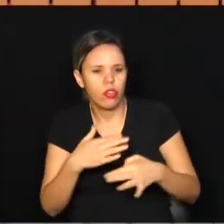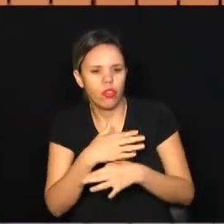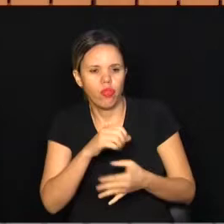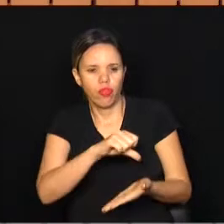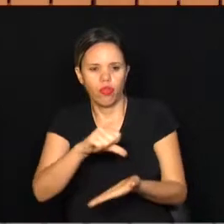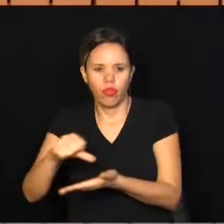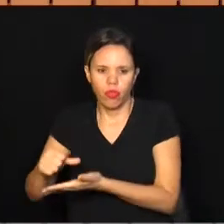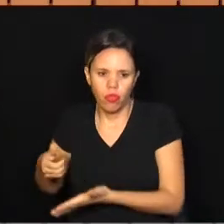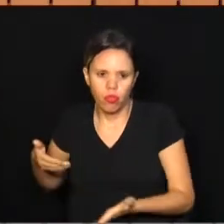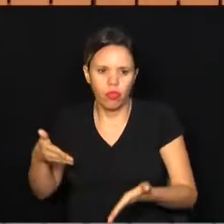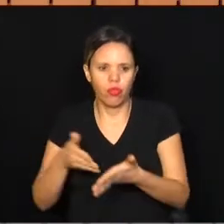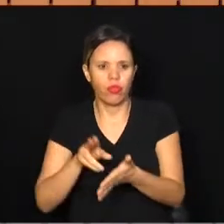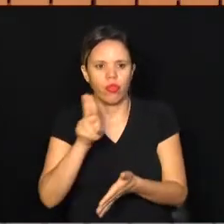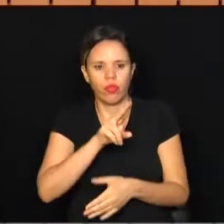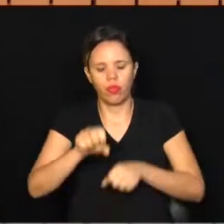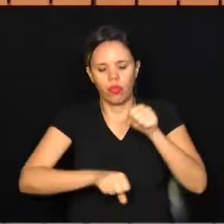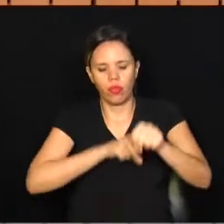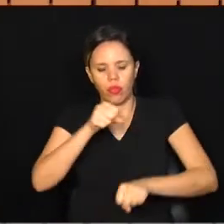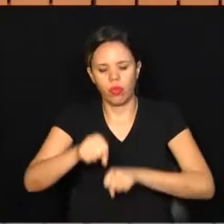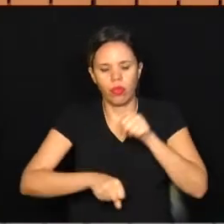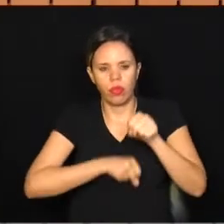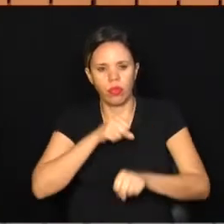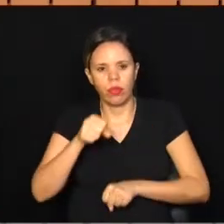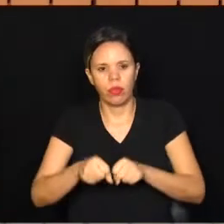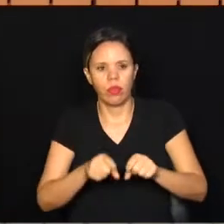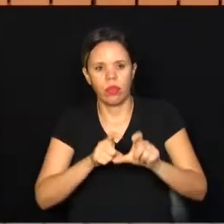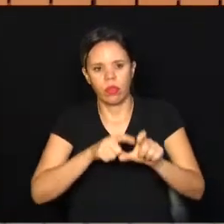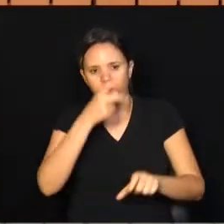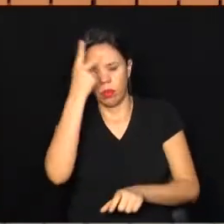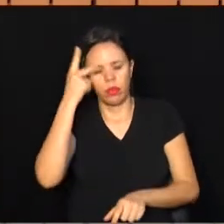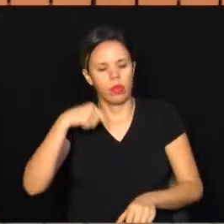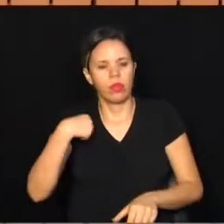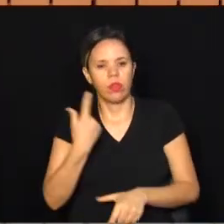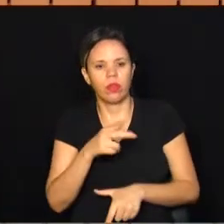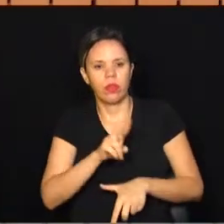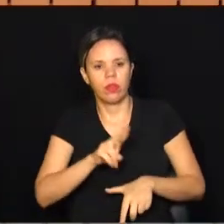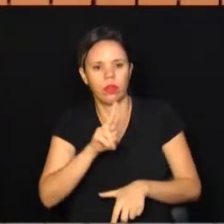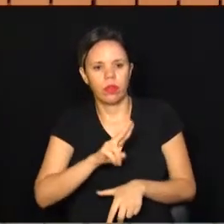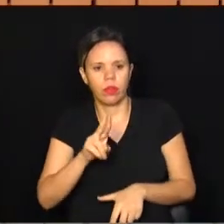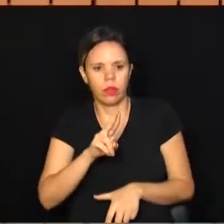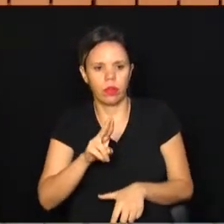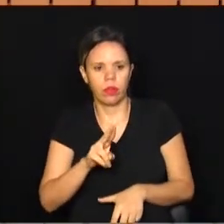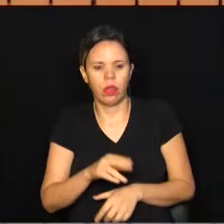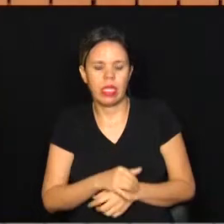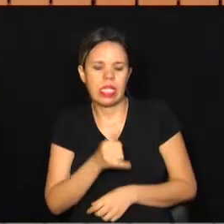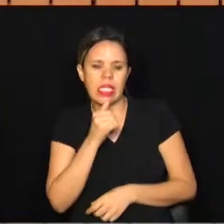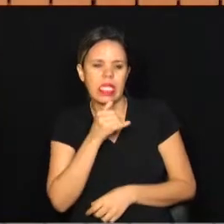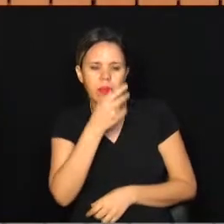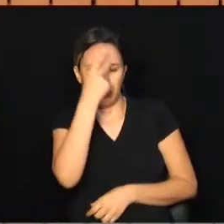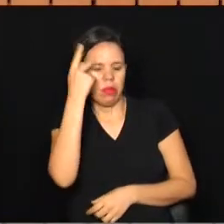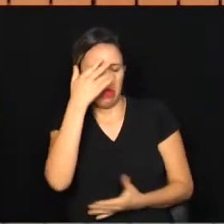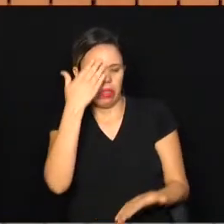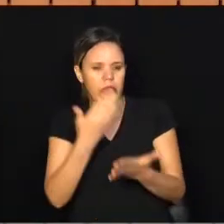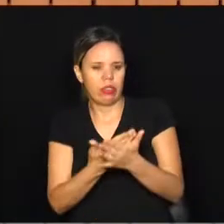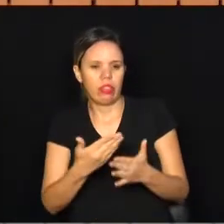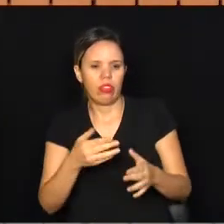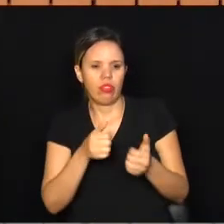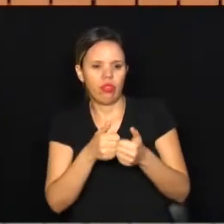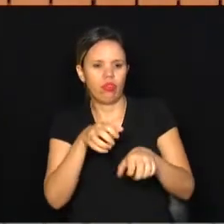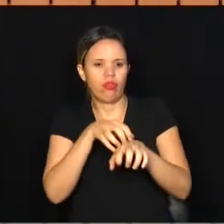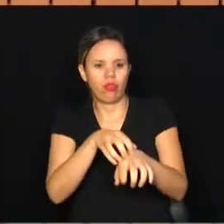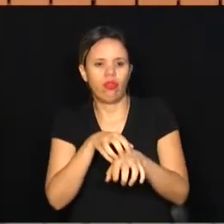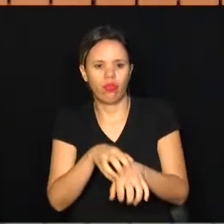limitador ao uso da bicicleta como modal autônomo. Estabeleceram uma falsa dicotomia entre ônibus e